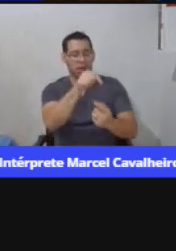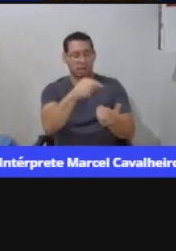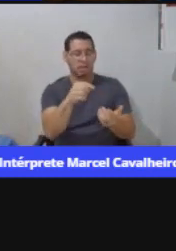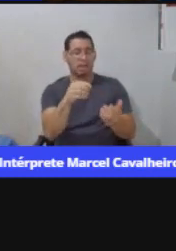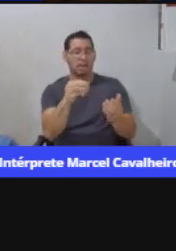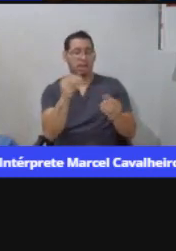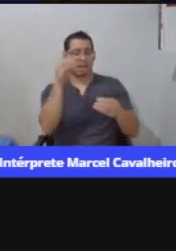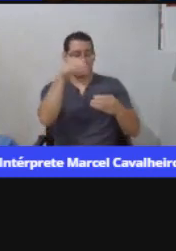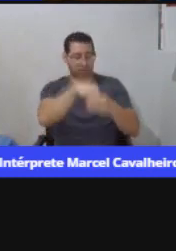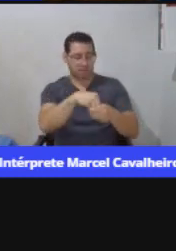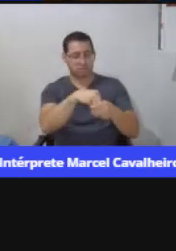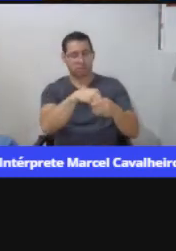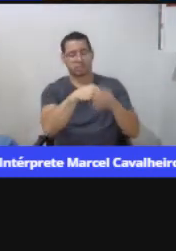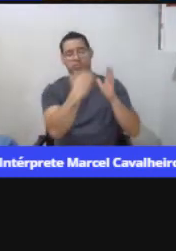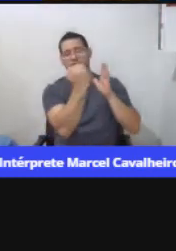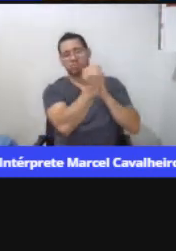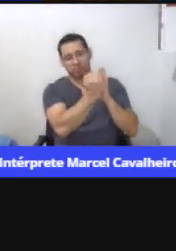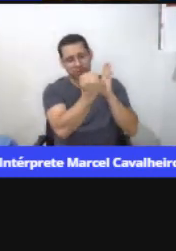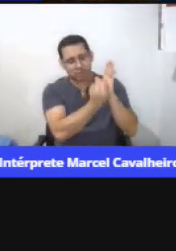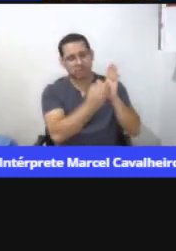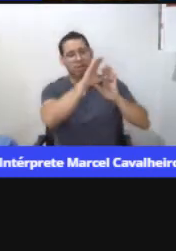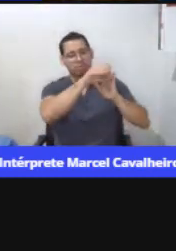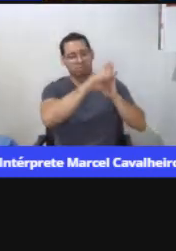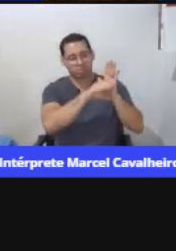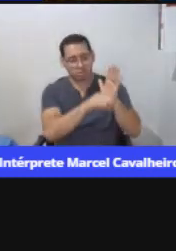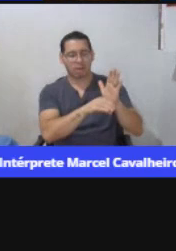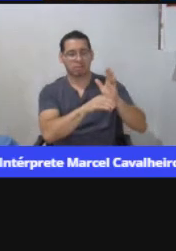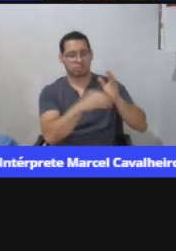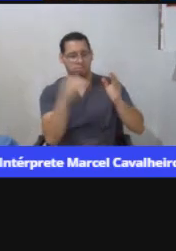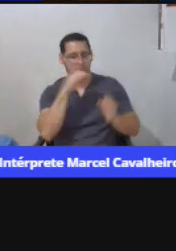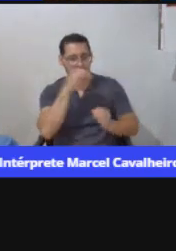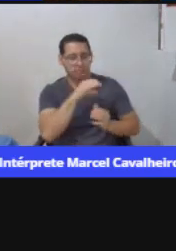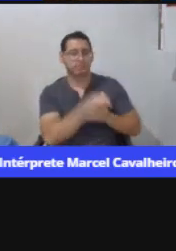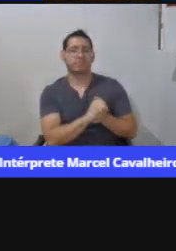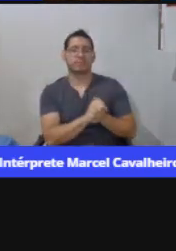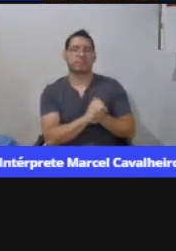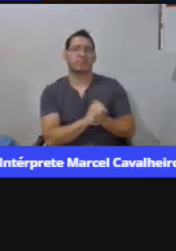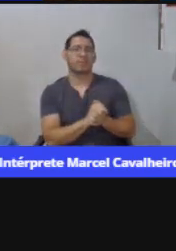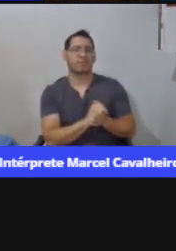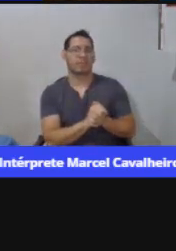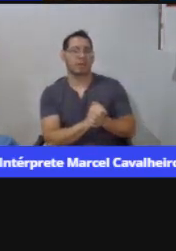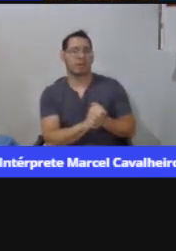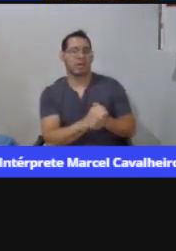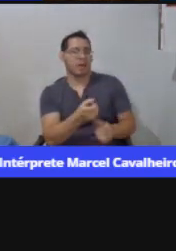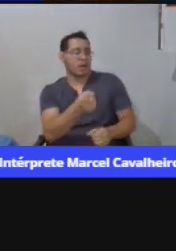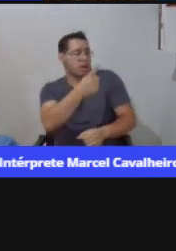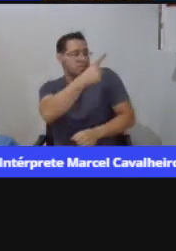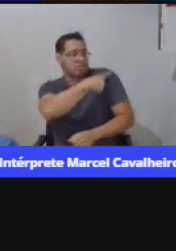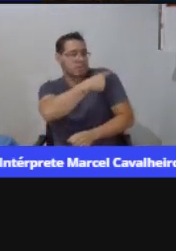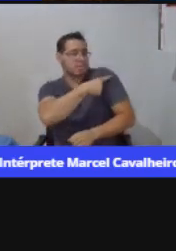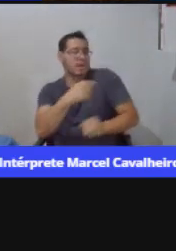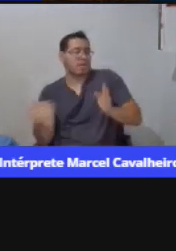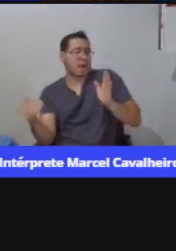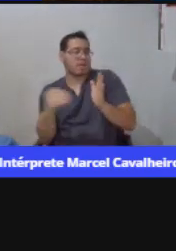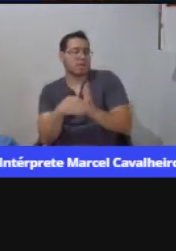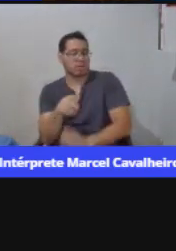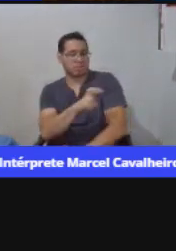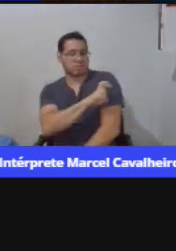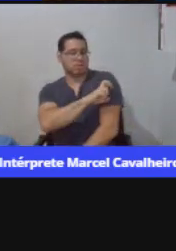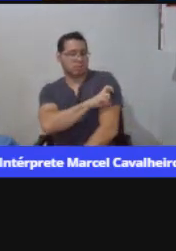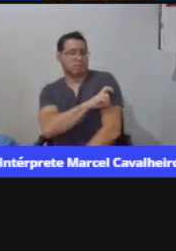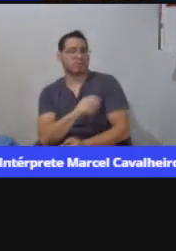curricular circunstancial. Então, ele está lá do primeiro aninho até o 5º